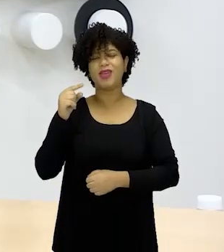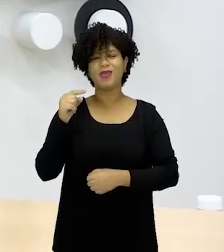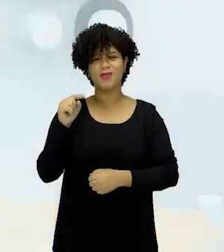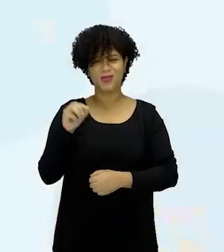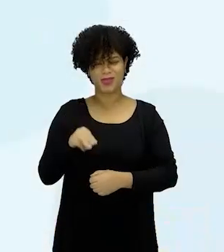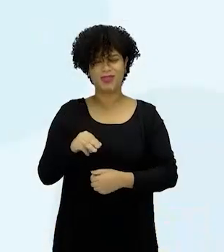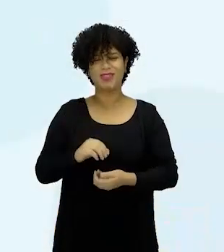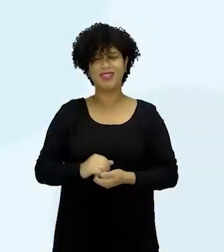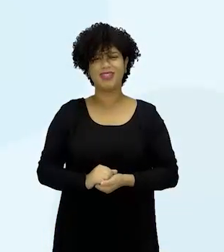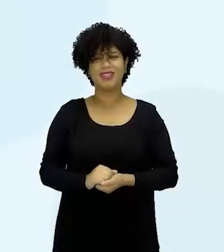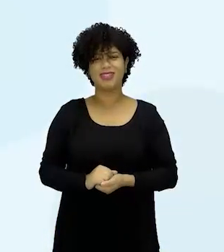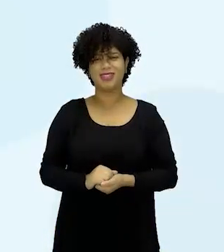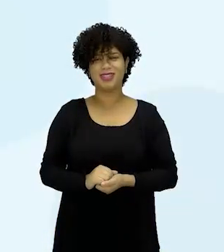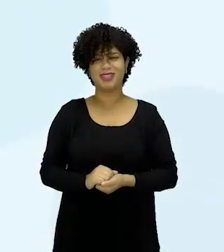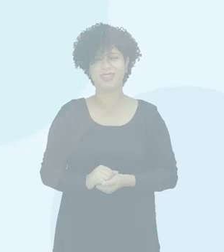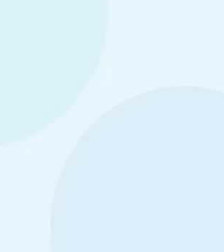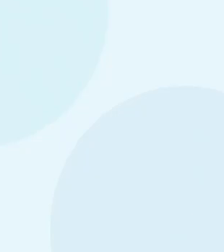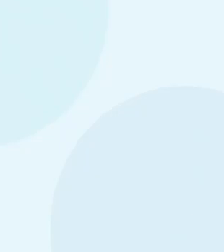minutinhos.